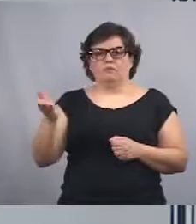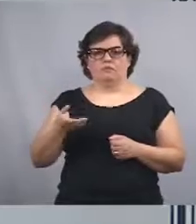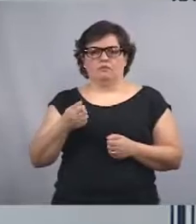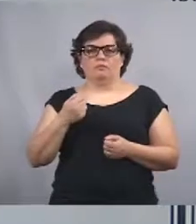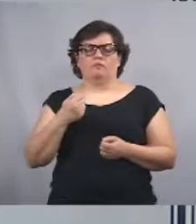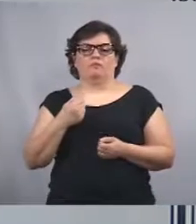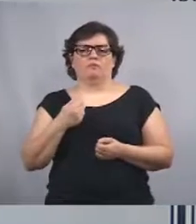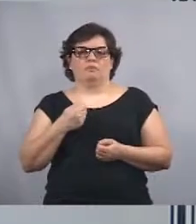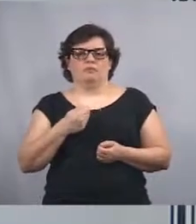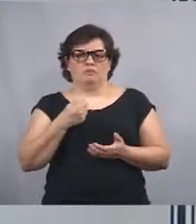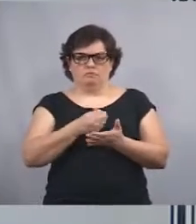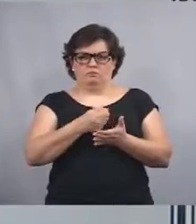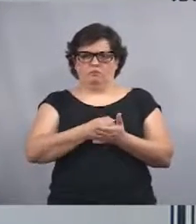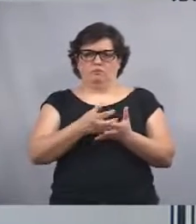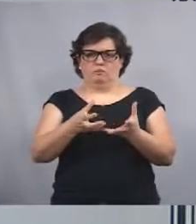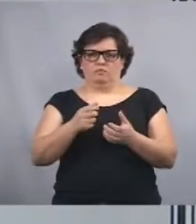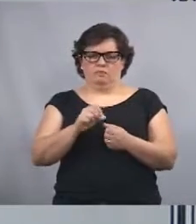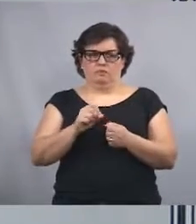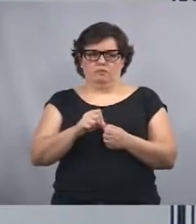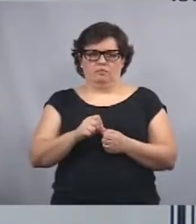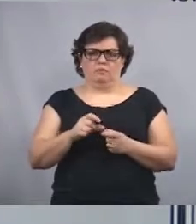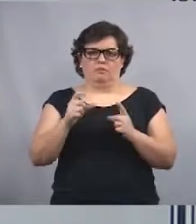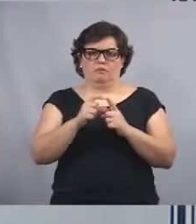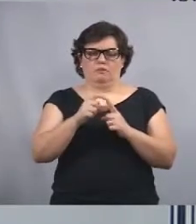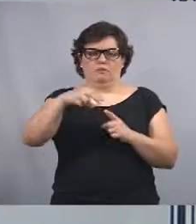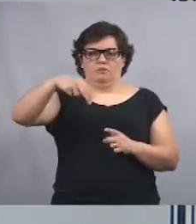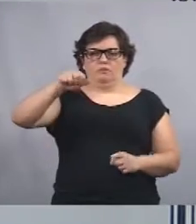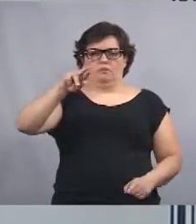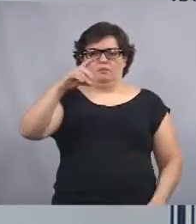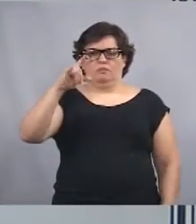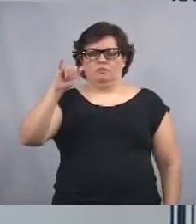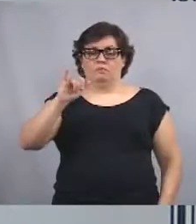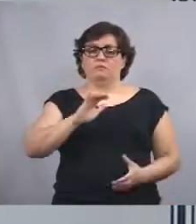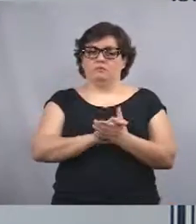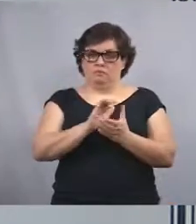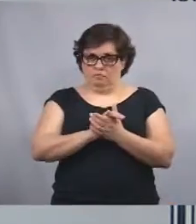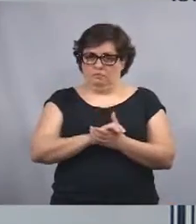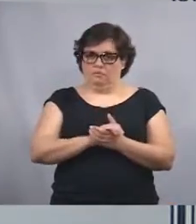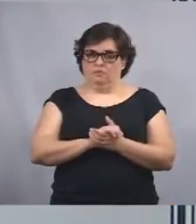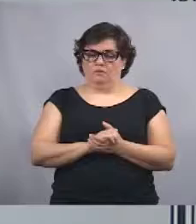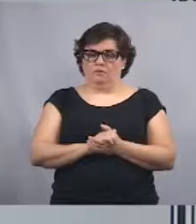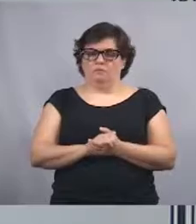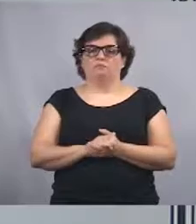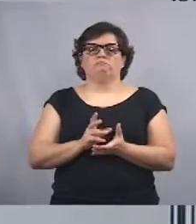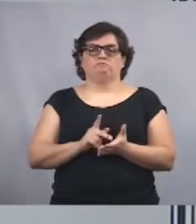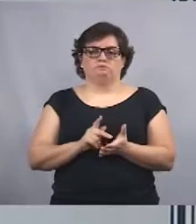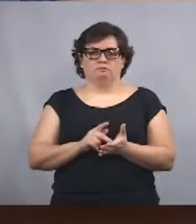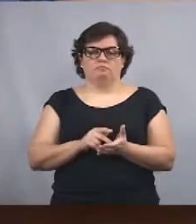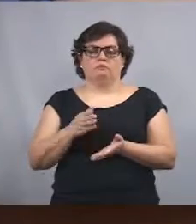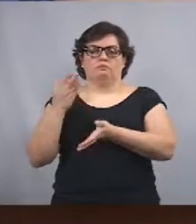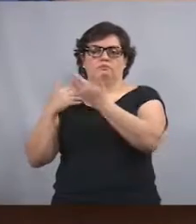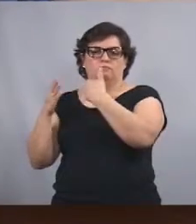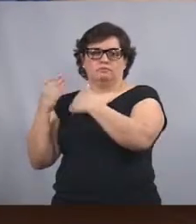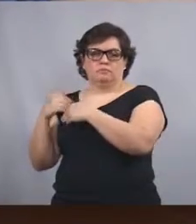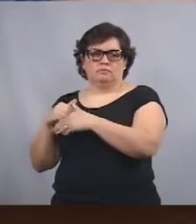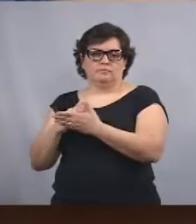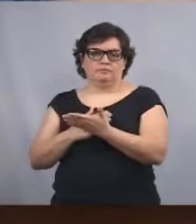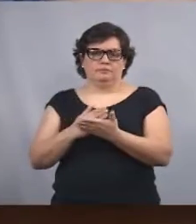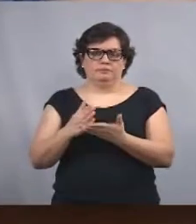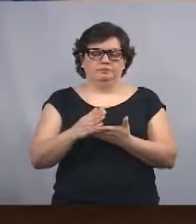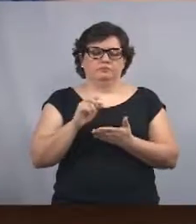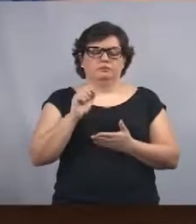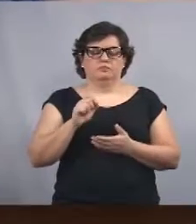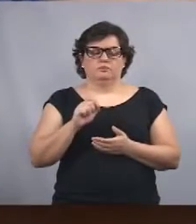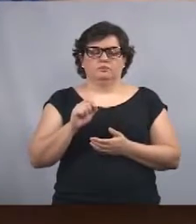fazer. A parte, vereador Nardi. Para cumprimentá-lo, realmente, desde o princípio em